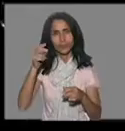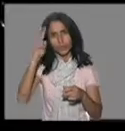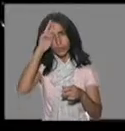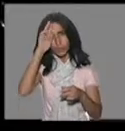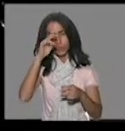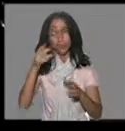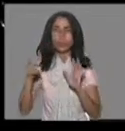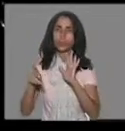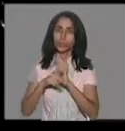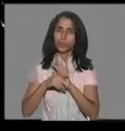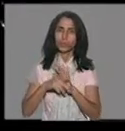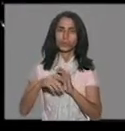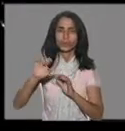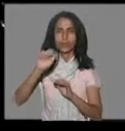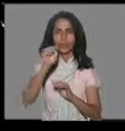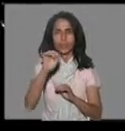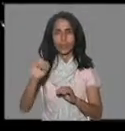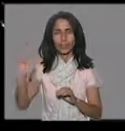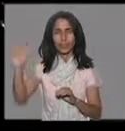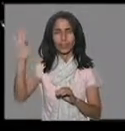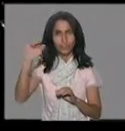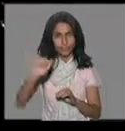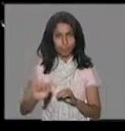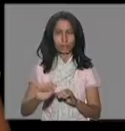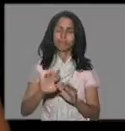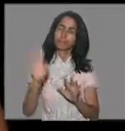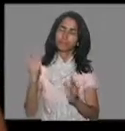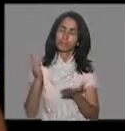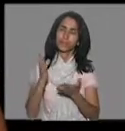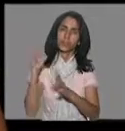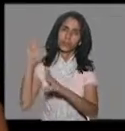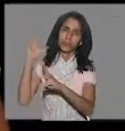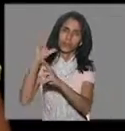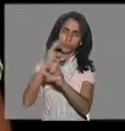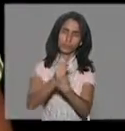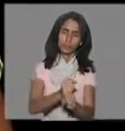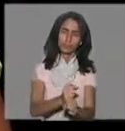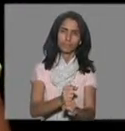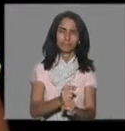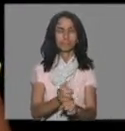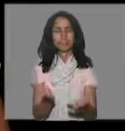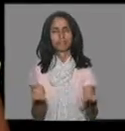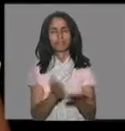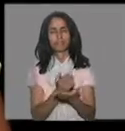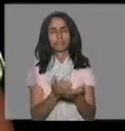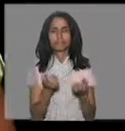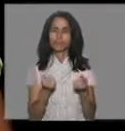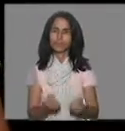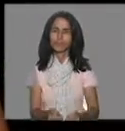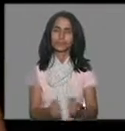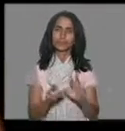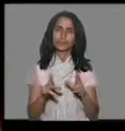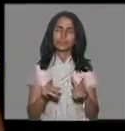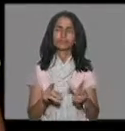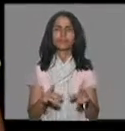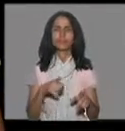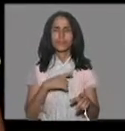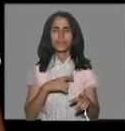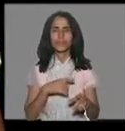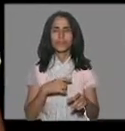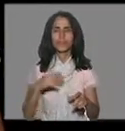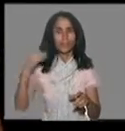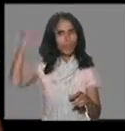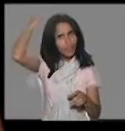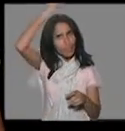africana mas que não tem todo um peso é até de época e istoé gente tem uma conta